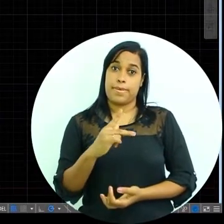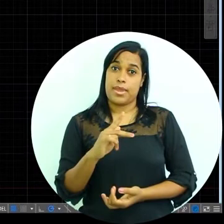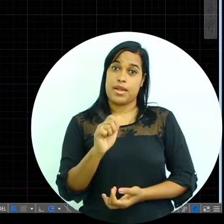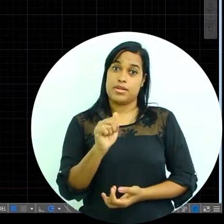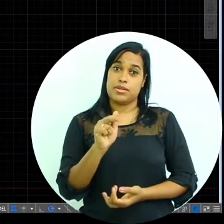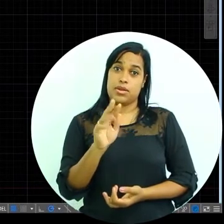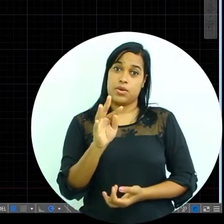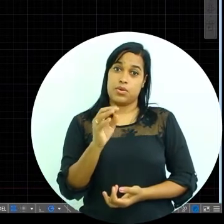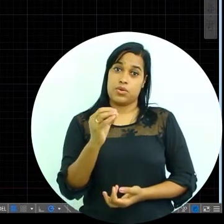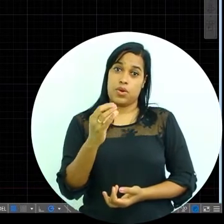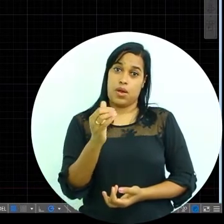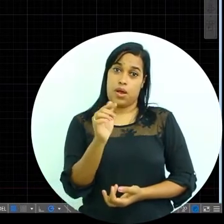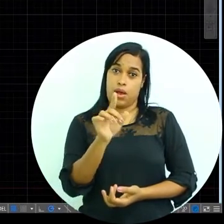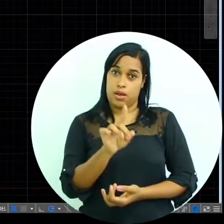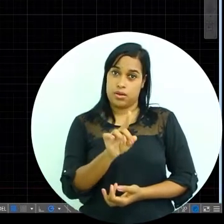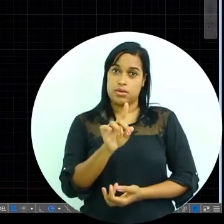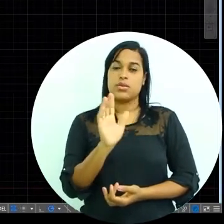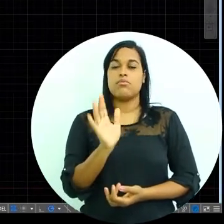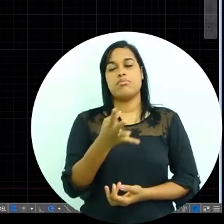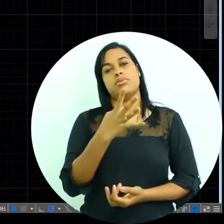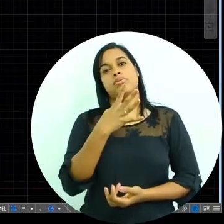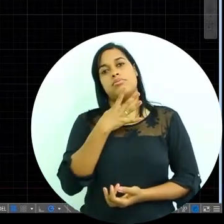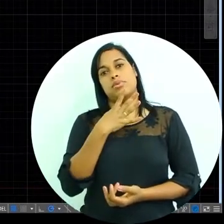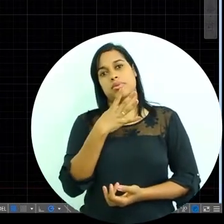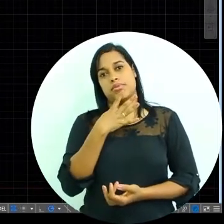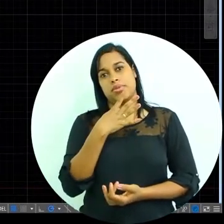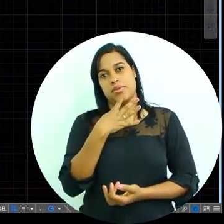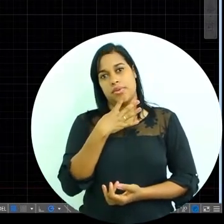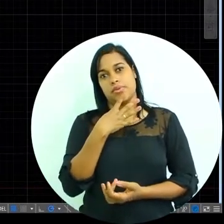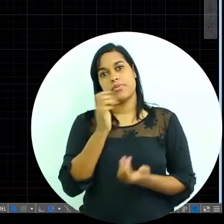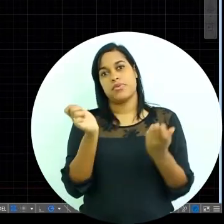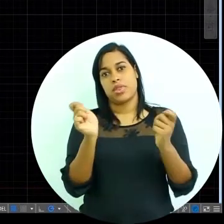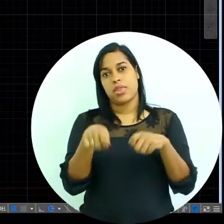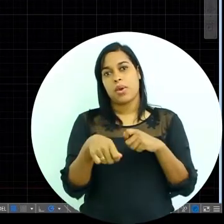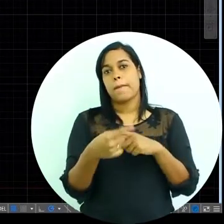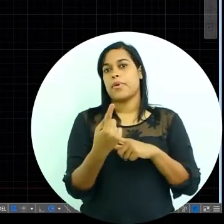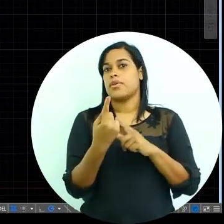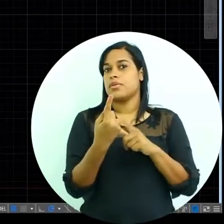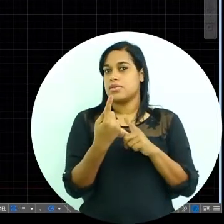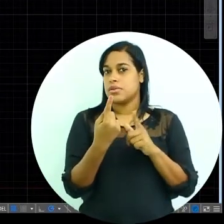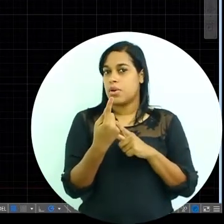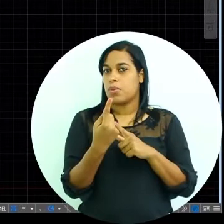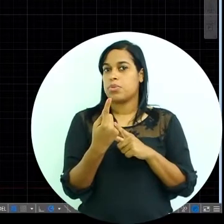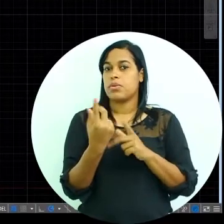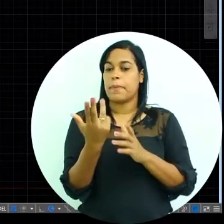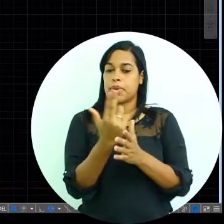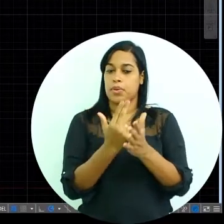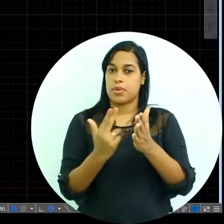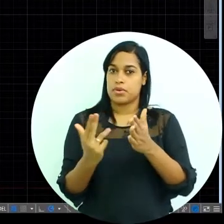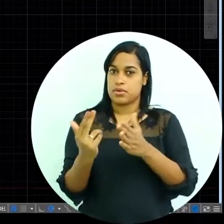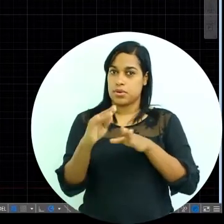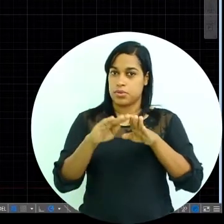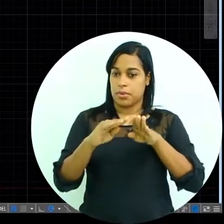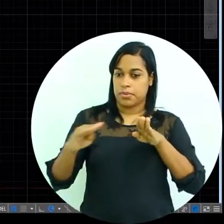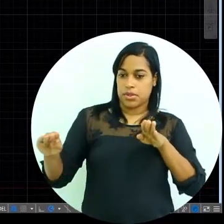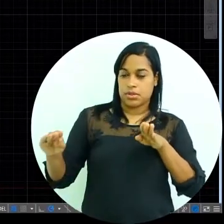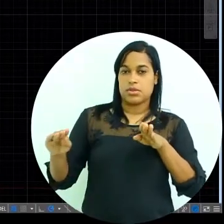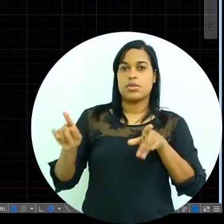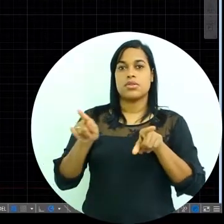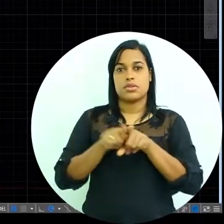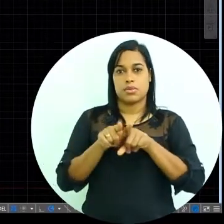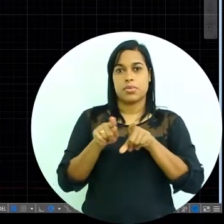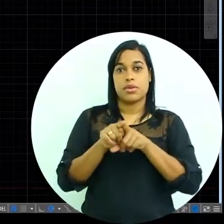Essa é a interface do AutoCAD, que nós já conhecemos na competência 1. Para o desenho da planta